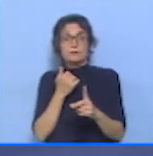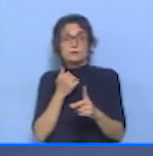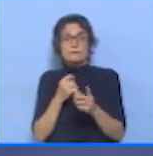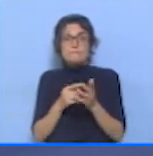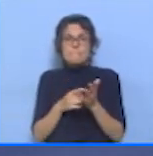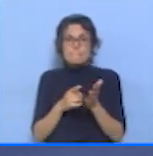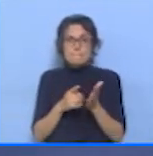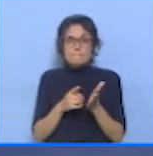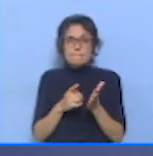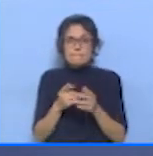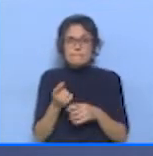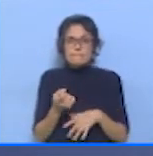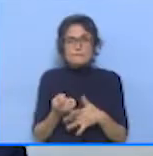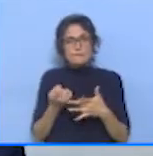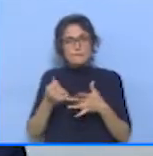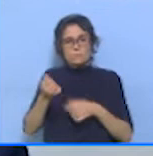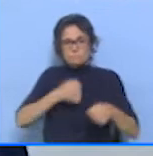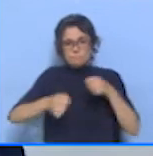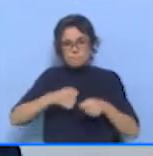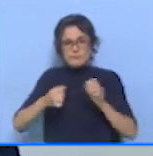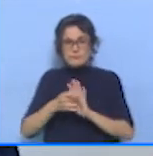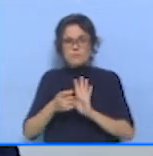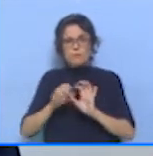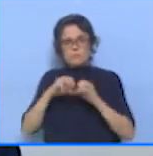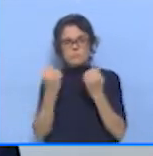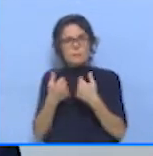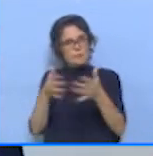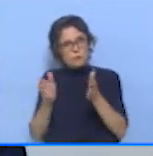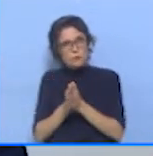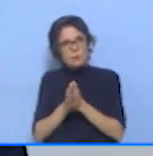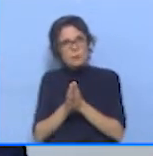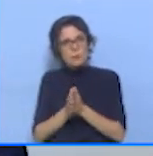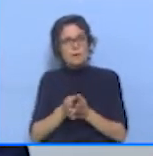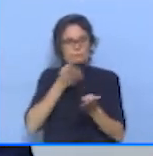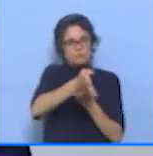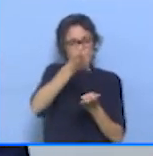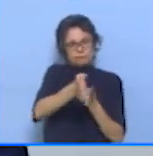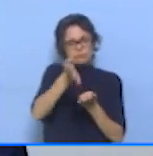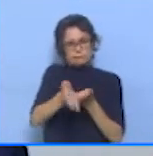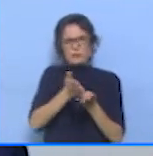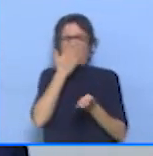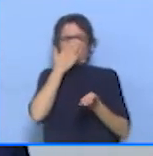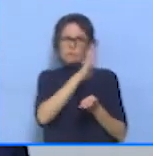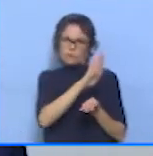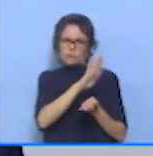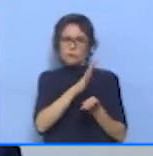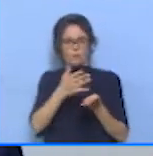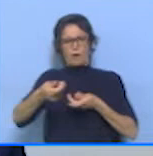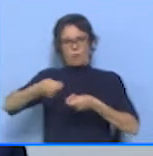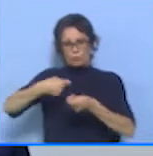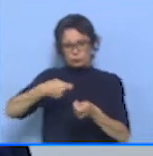completamente transversal à sociedade, que vai desde a nossa atitude, a nossa mudança de paradigma em relação ao